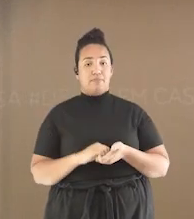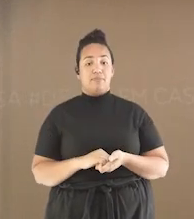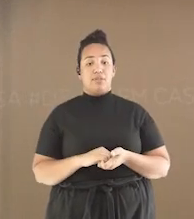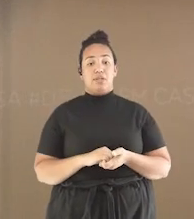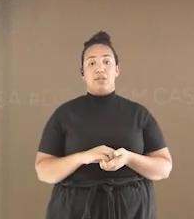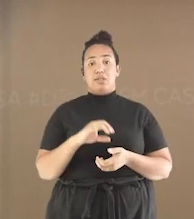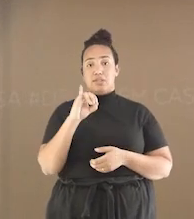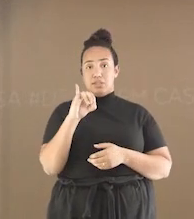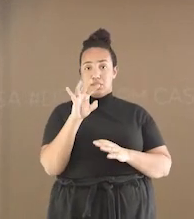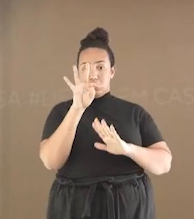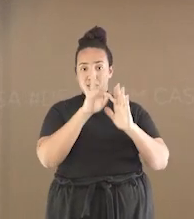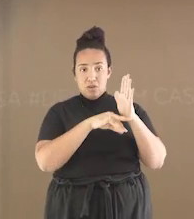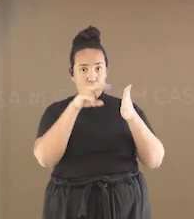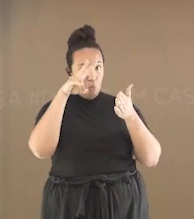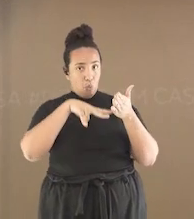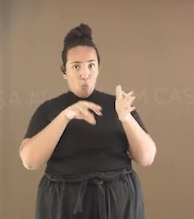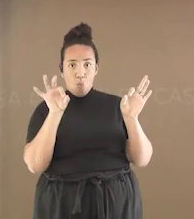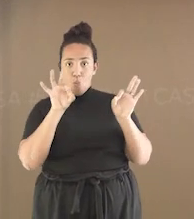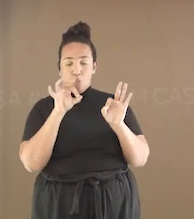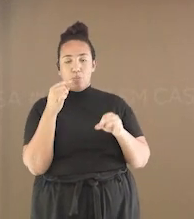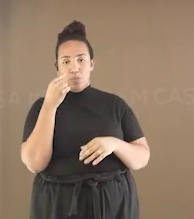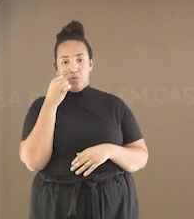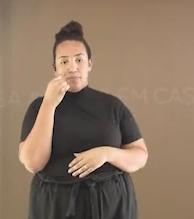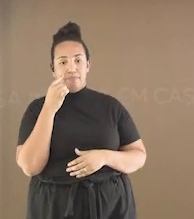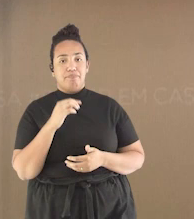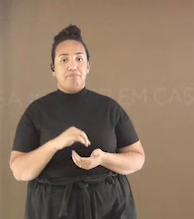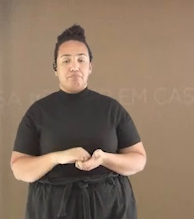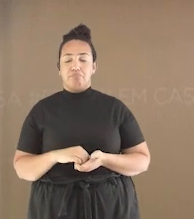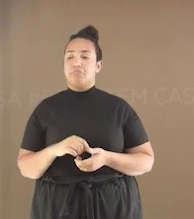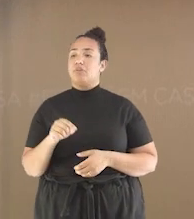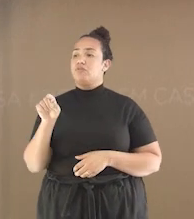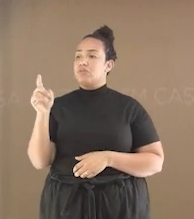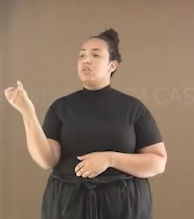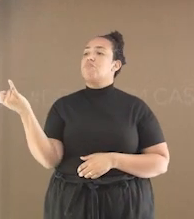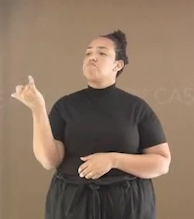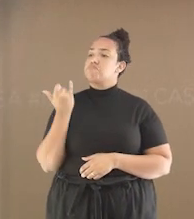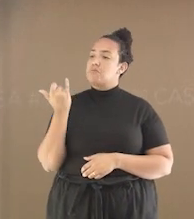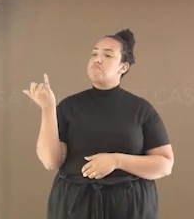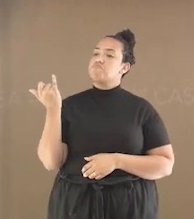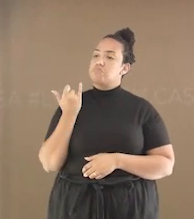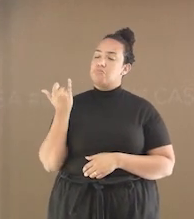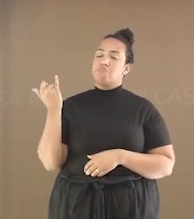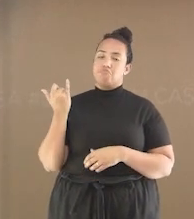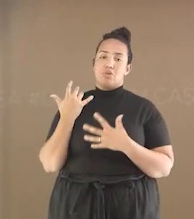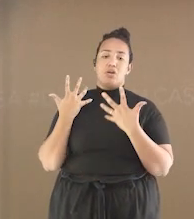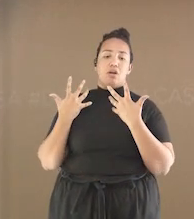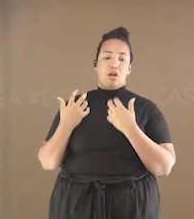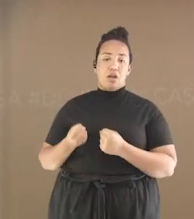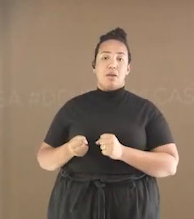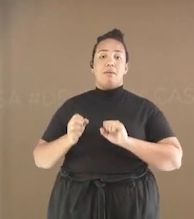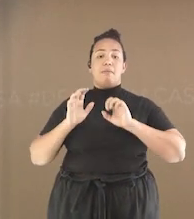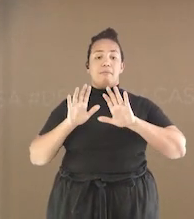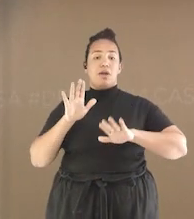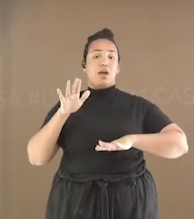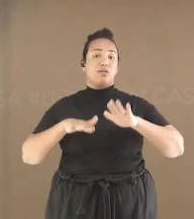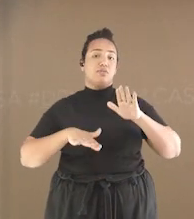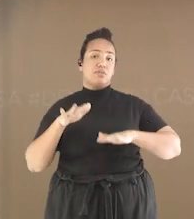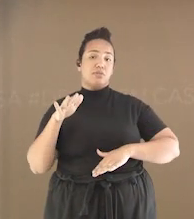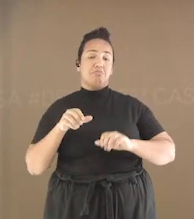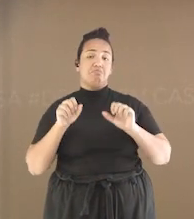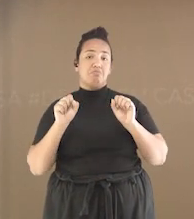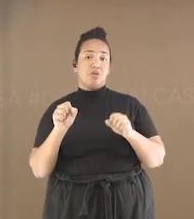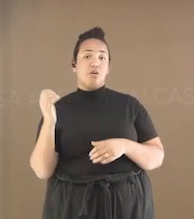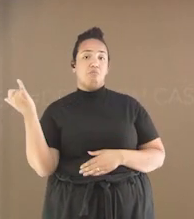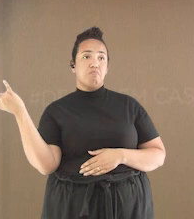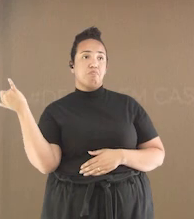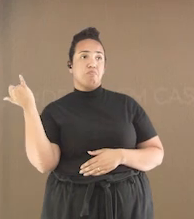em cima. Ouço tudo que você diz, meu amigão. É que às vezes acontece de entrar por um orelhão